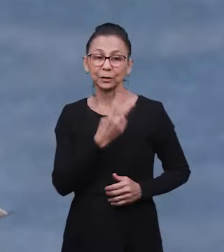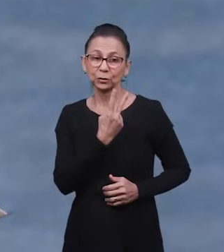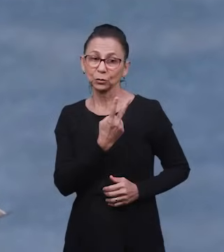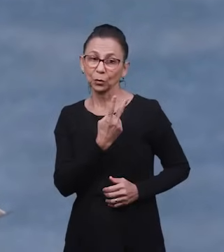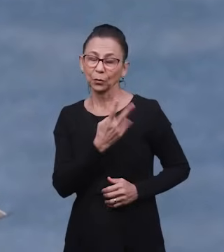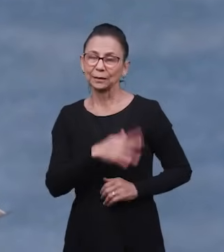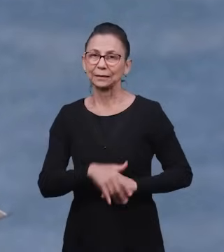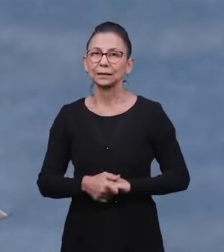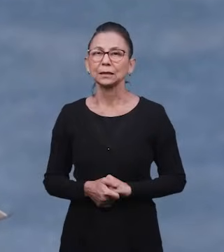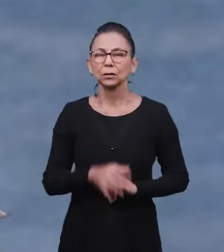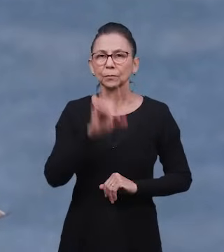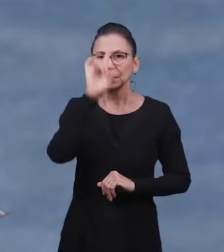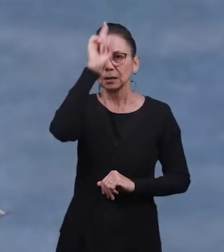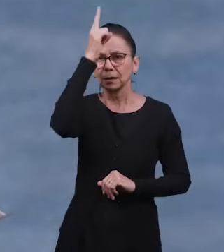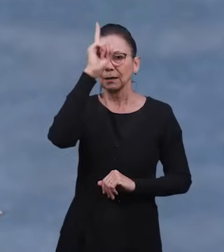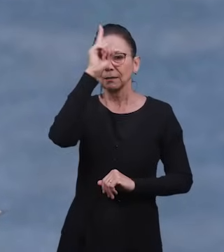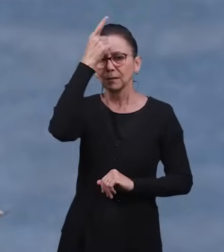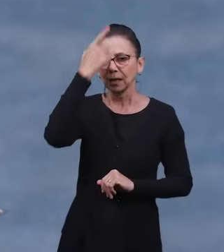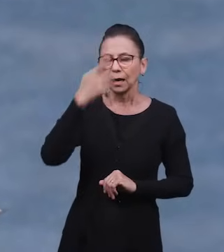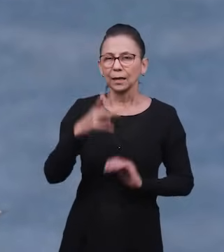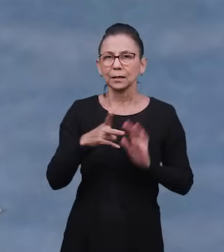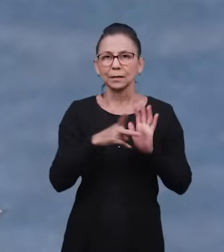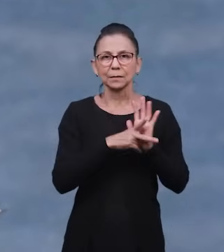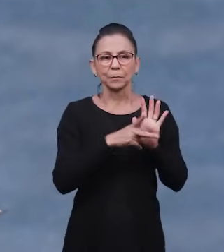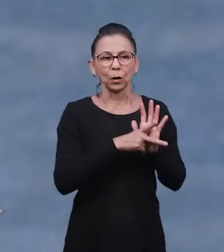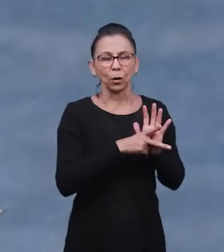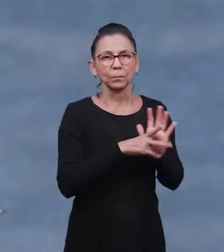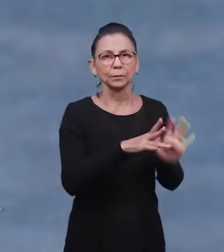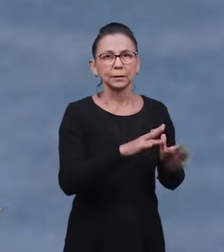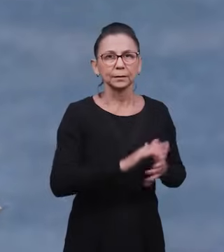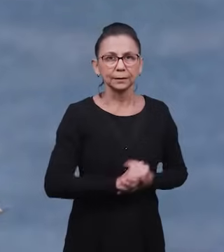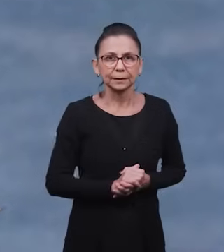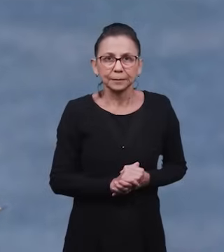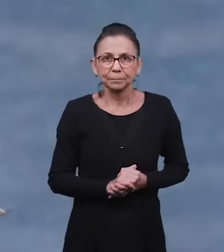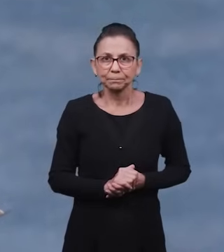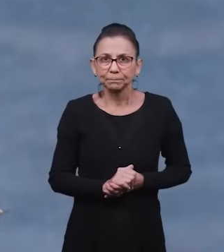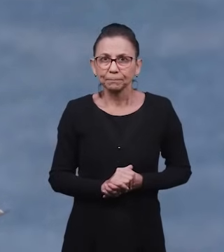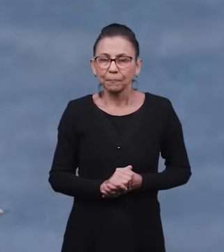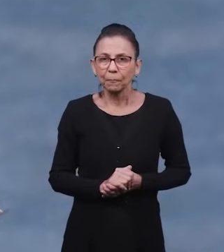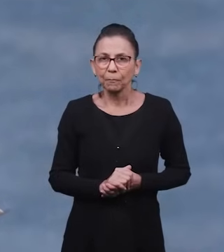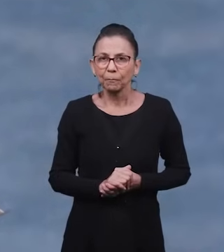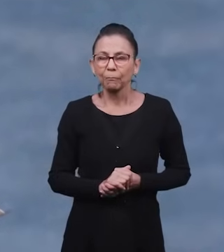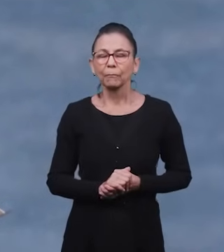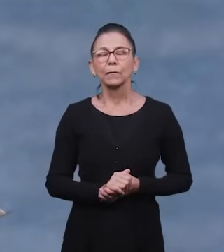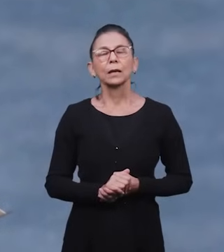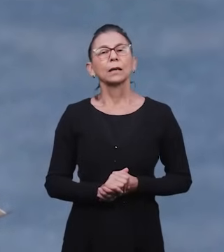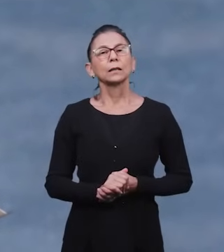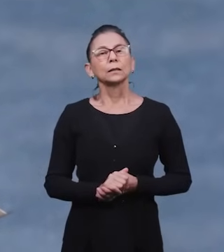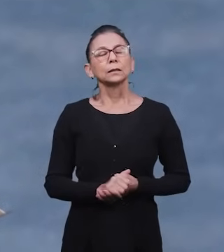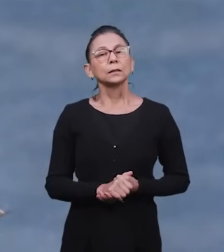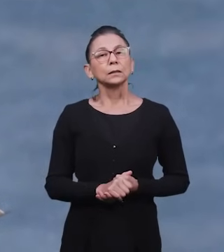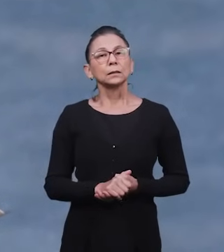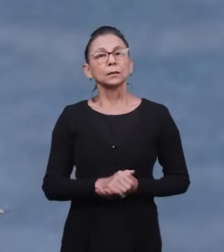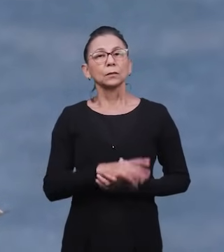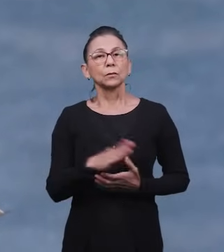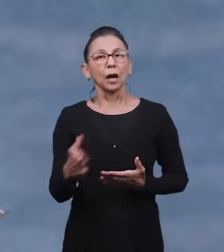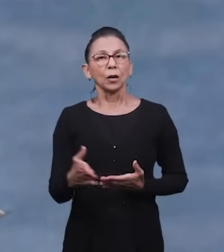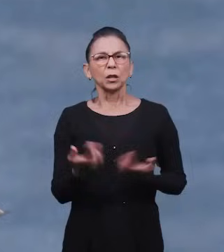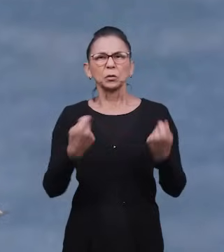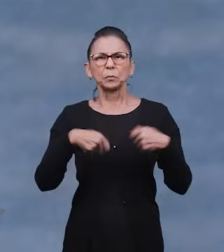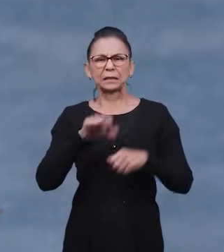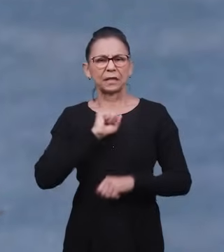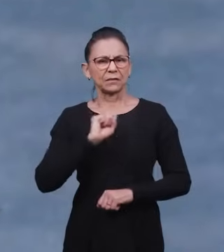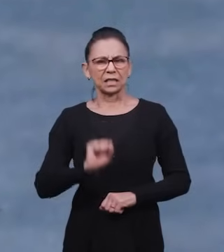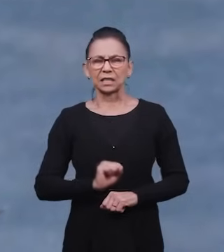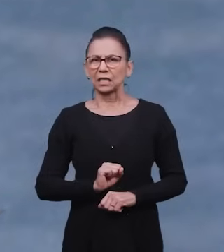toda a liturgia, segundo o coração dele, estabeleceu como sacerdote o mais baixo do povo. Então, e esse feito